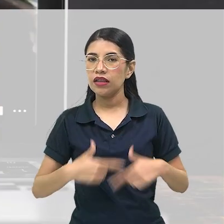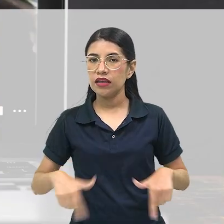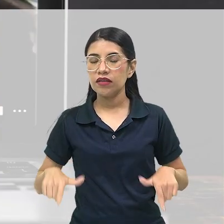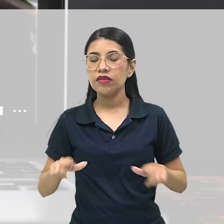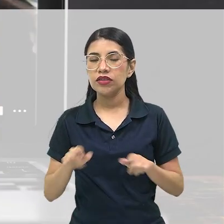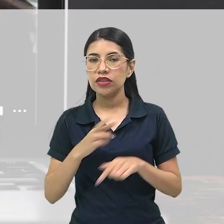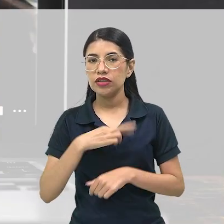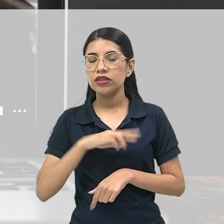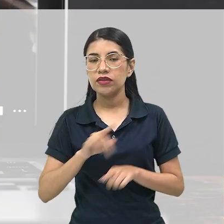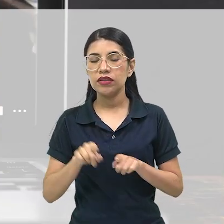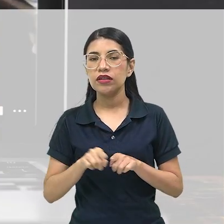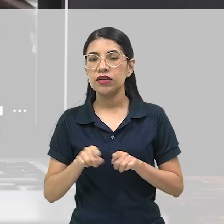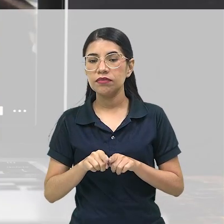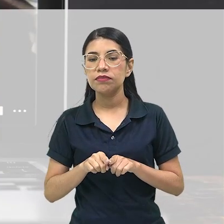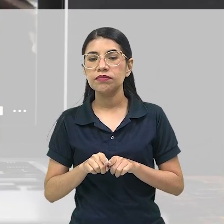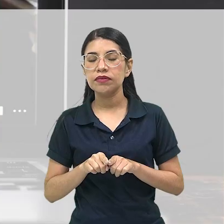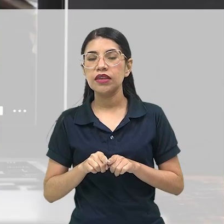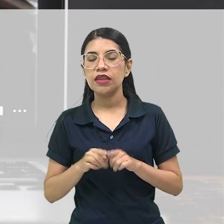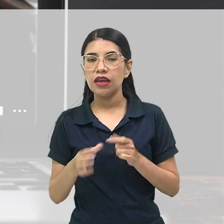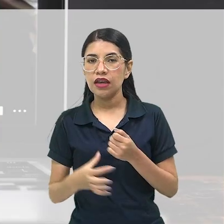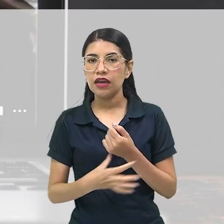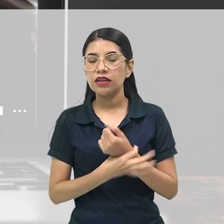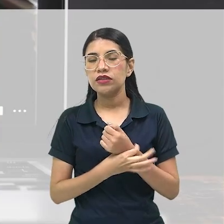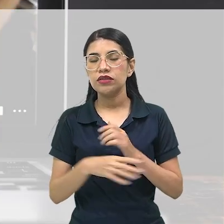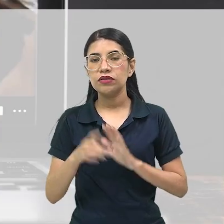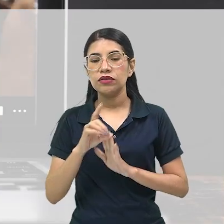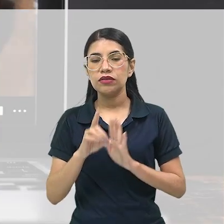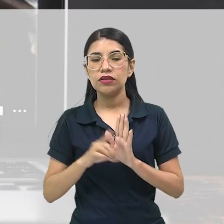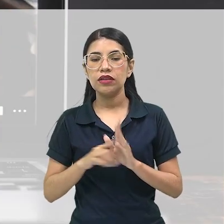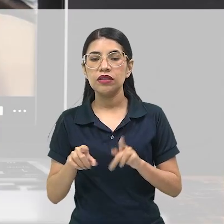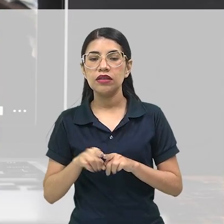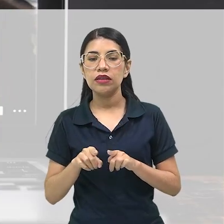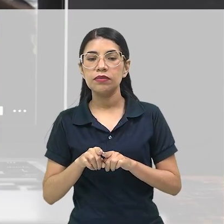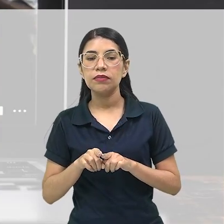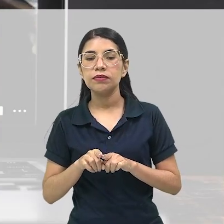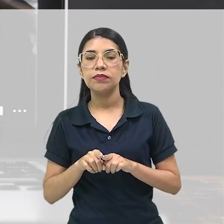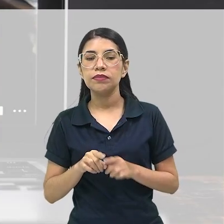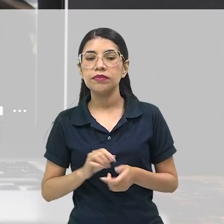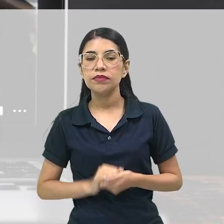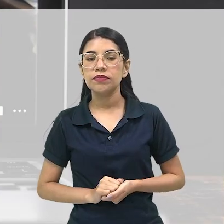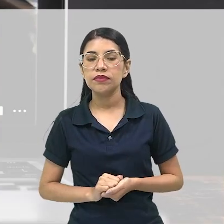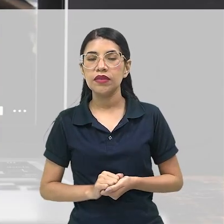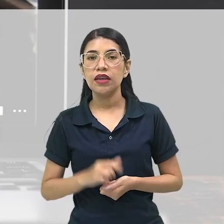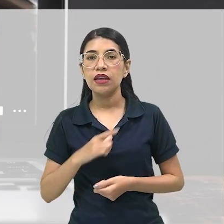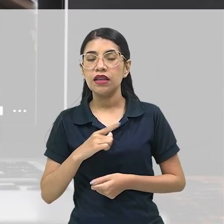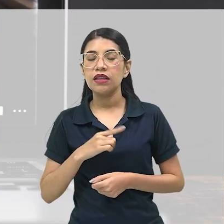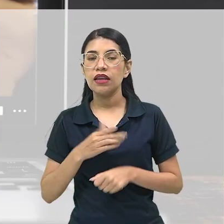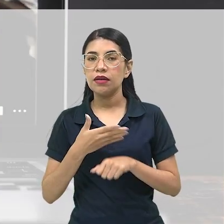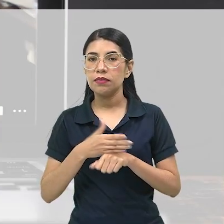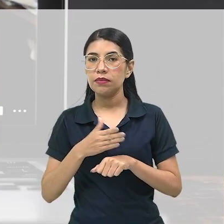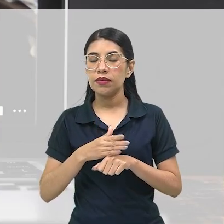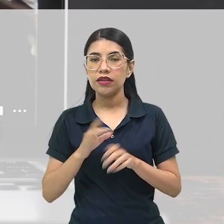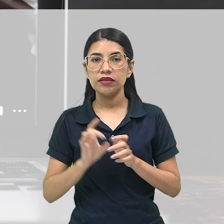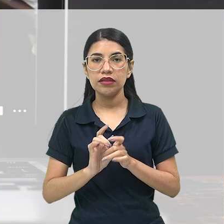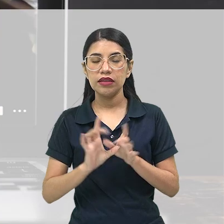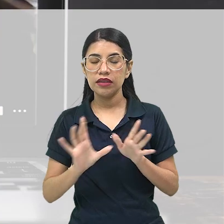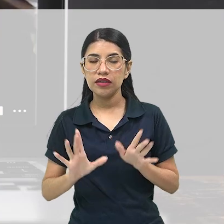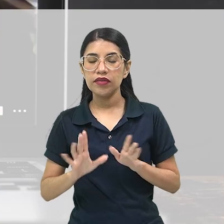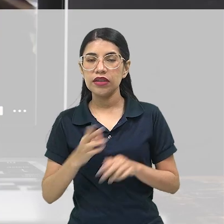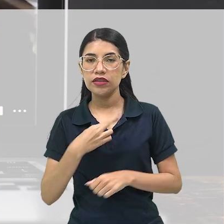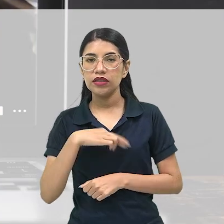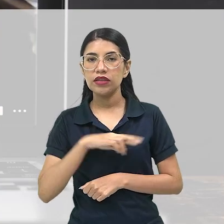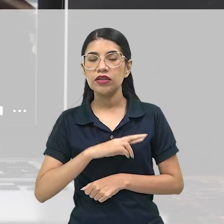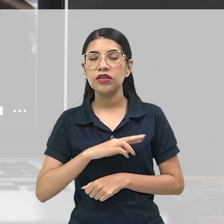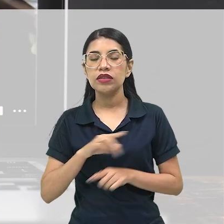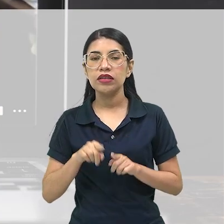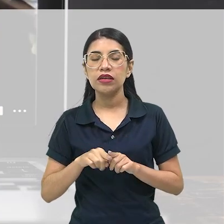abarcadas por esse direito. Esse pleno exercício, ele pressupõe, sim, também o pleno exercício da religião, que o